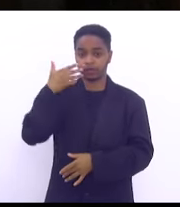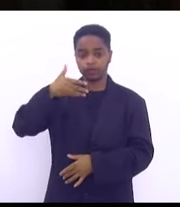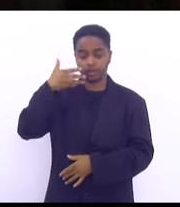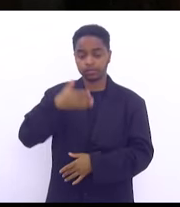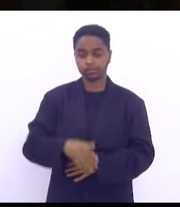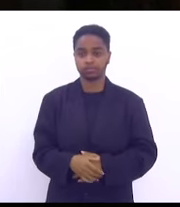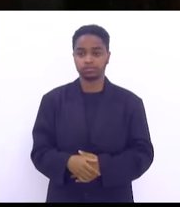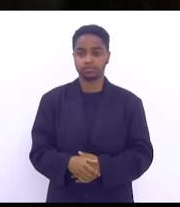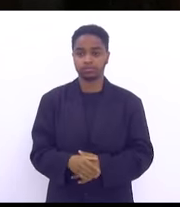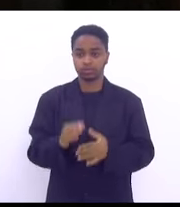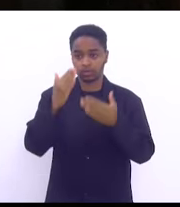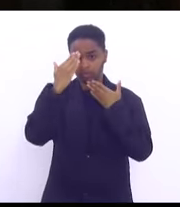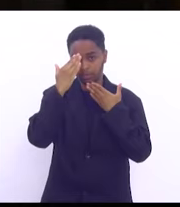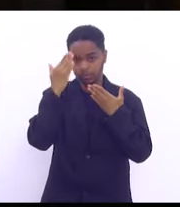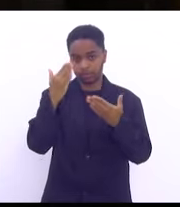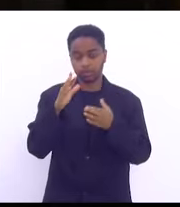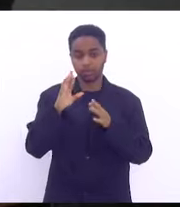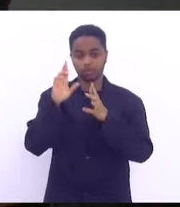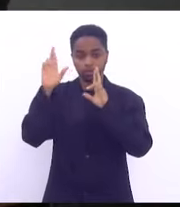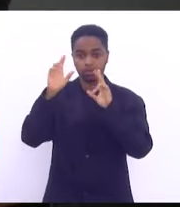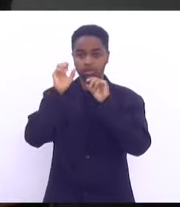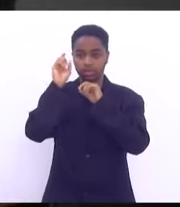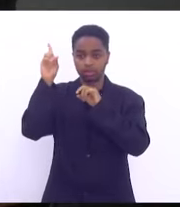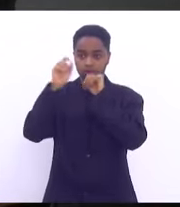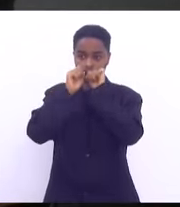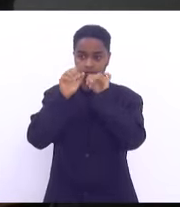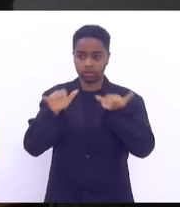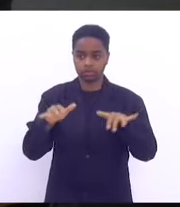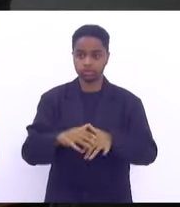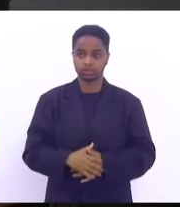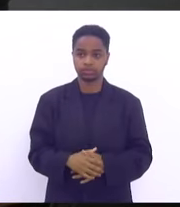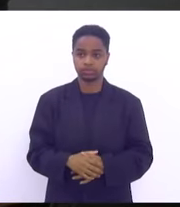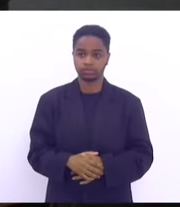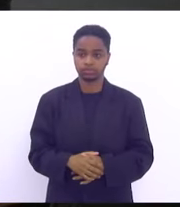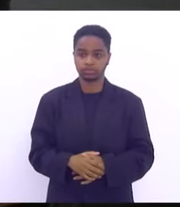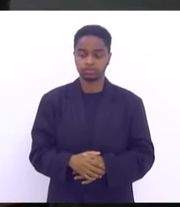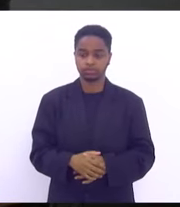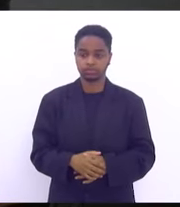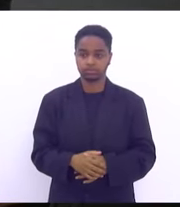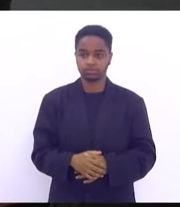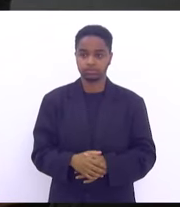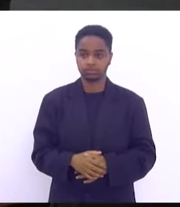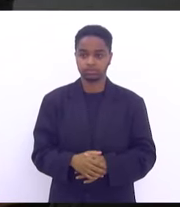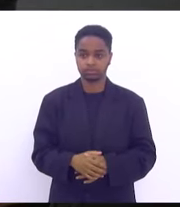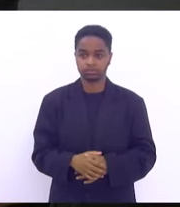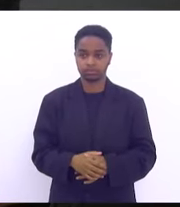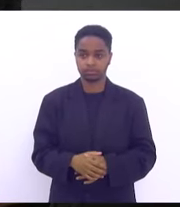período. Muito obrigado, que Deus nos abençoe. Valeu.